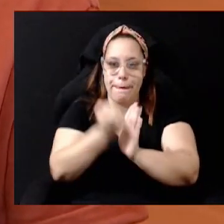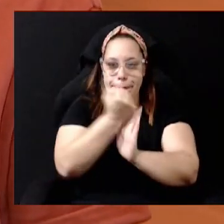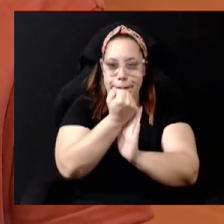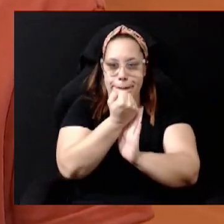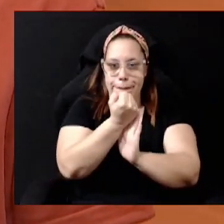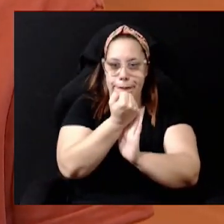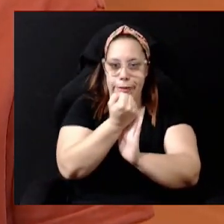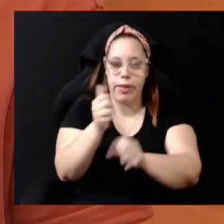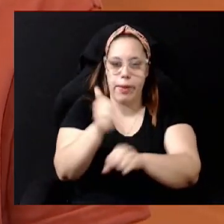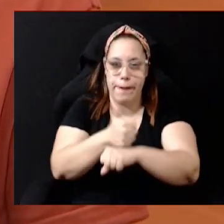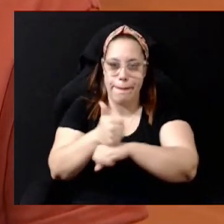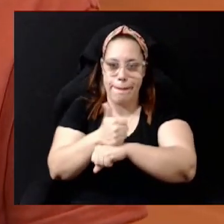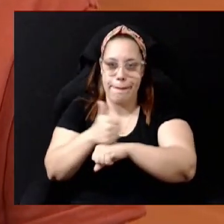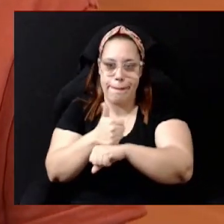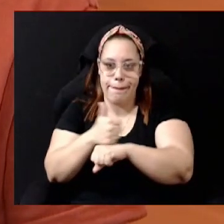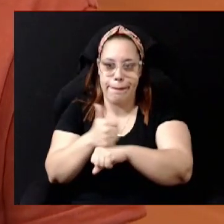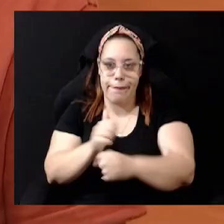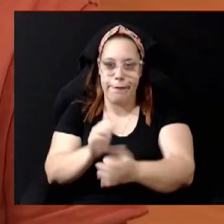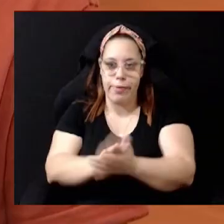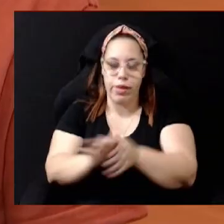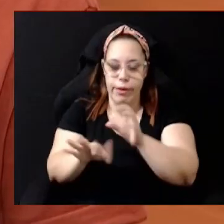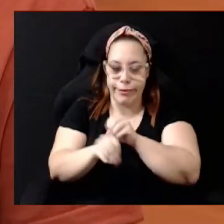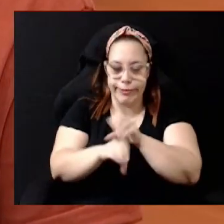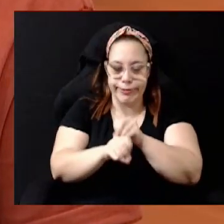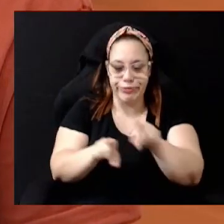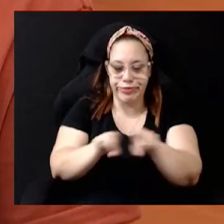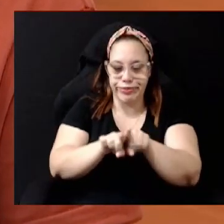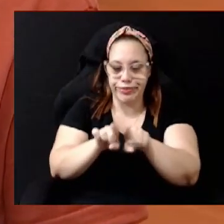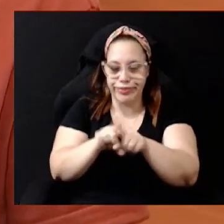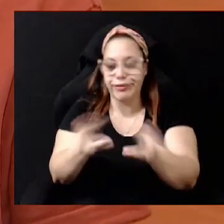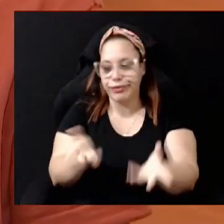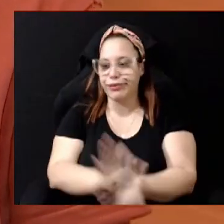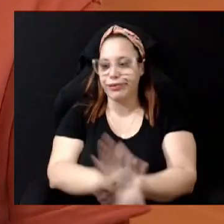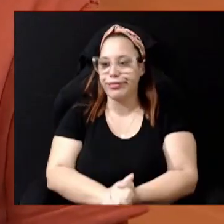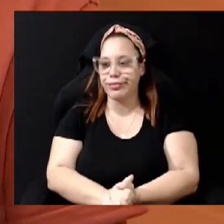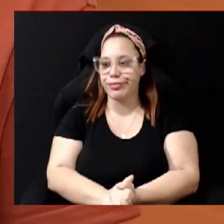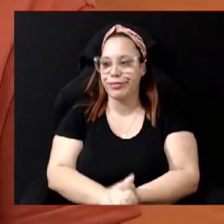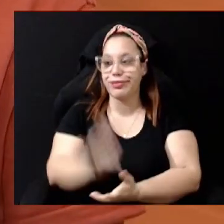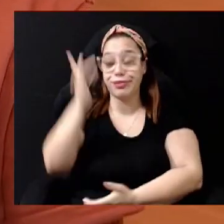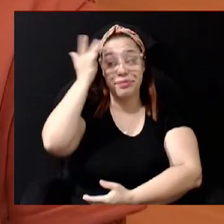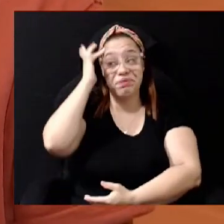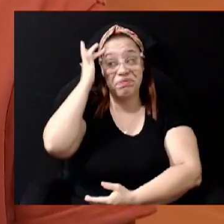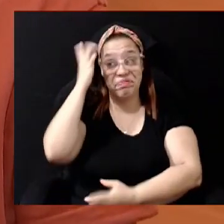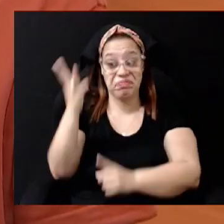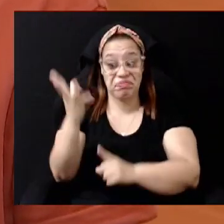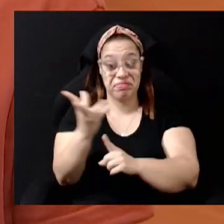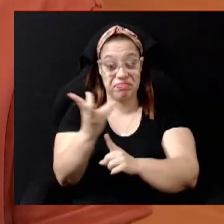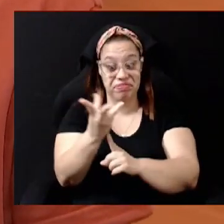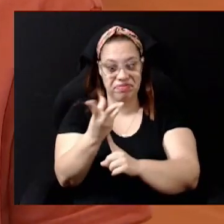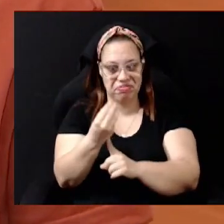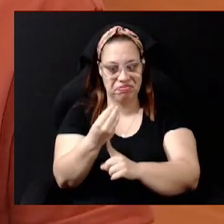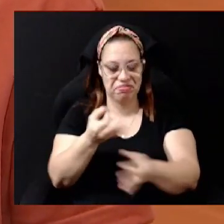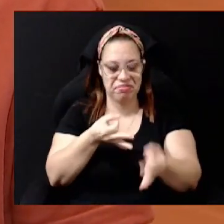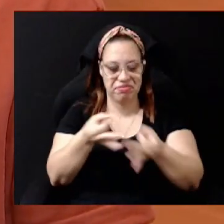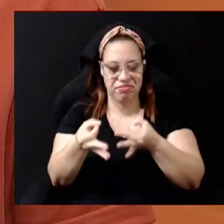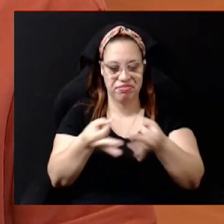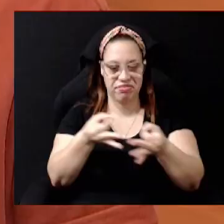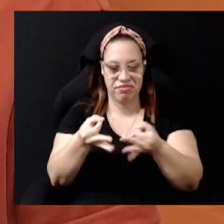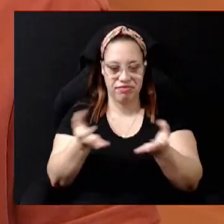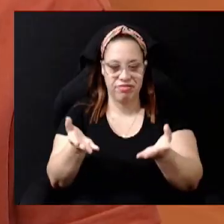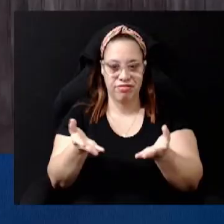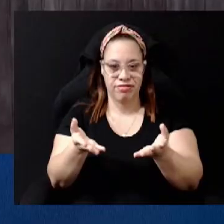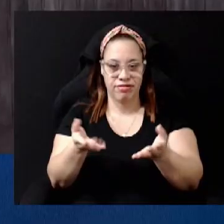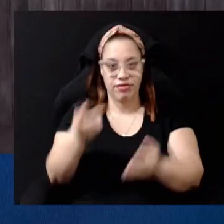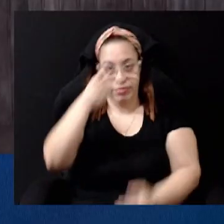né, um educador de arte também. Então acho que essa coleção de habilidades faz com que ele seja uma pessoa para